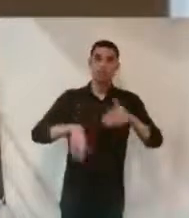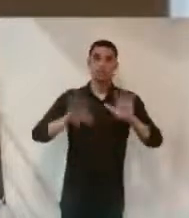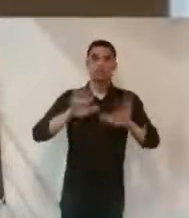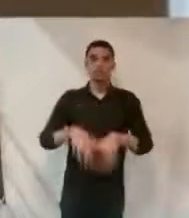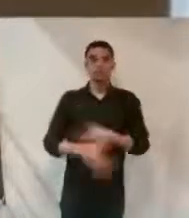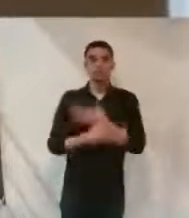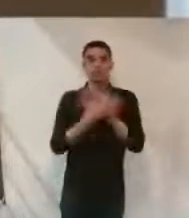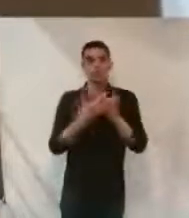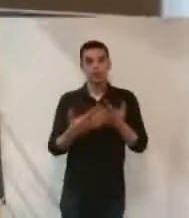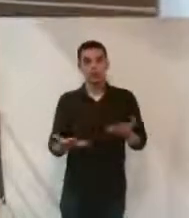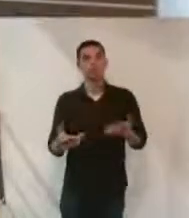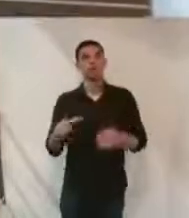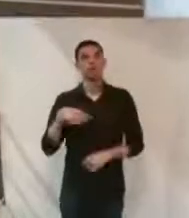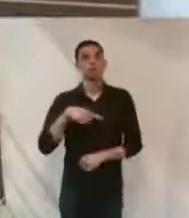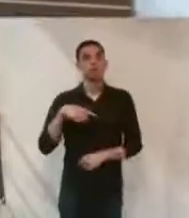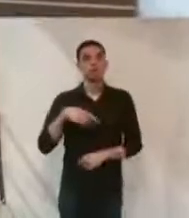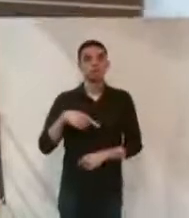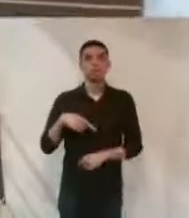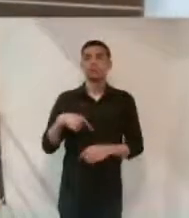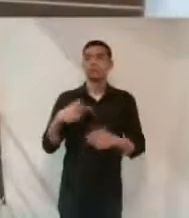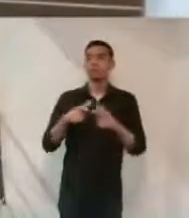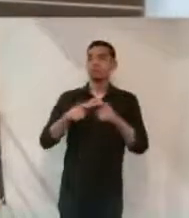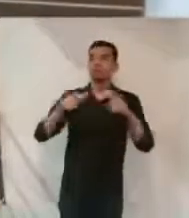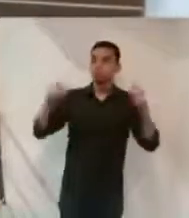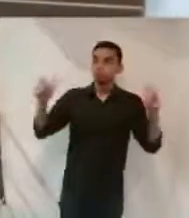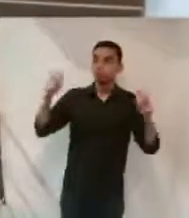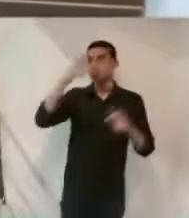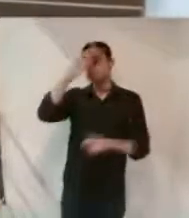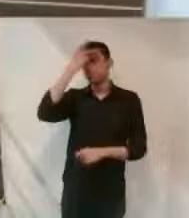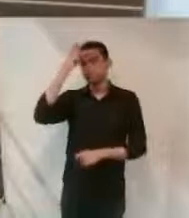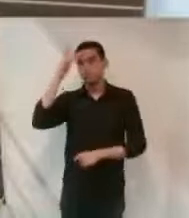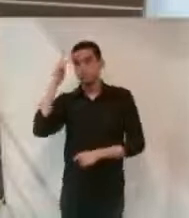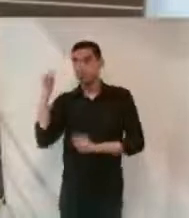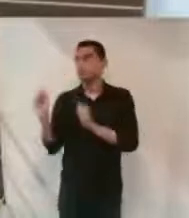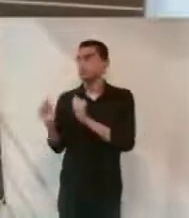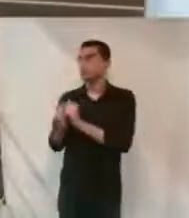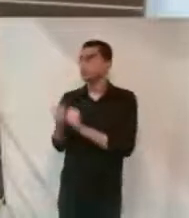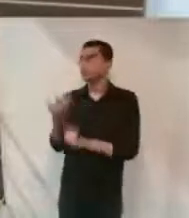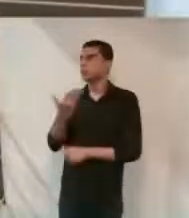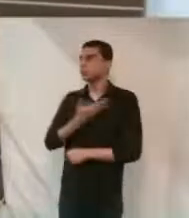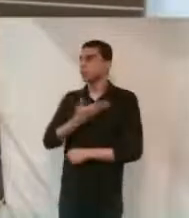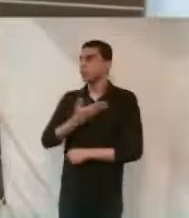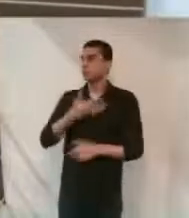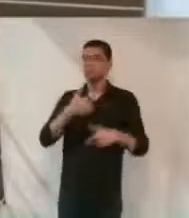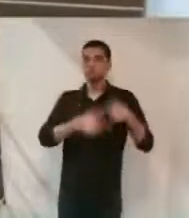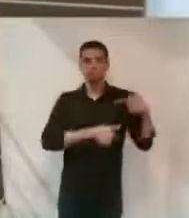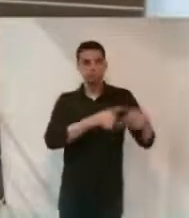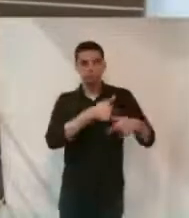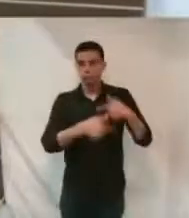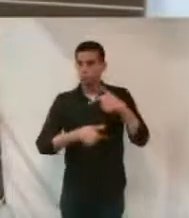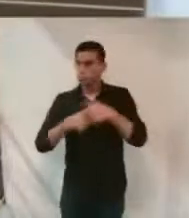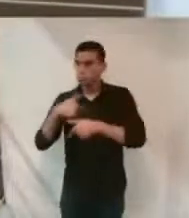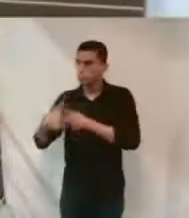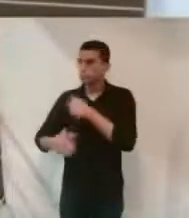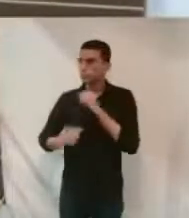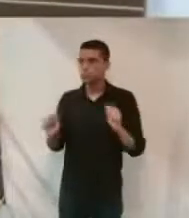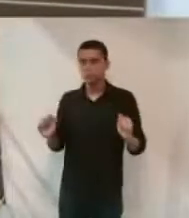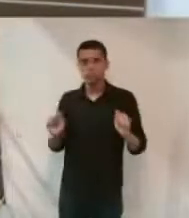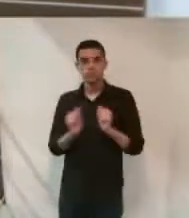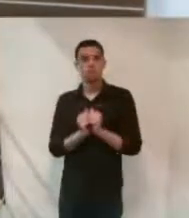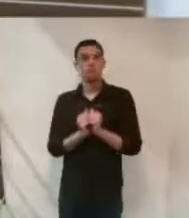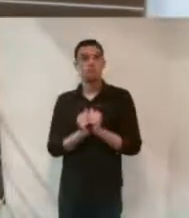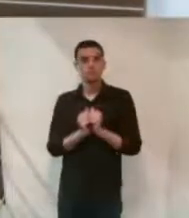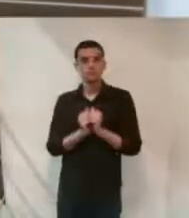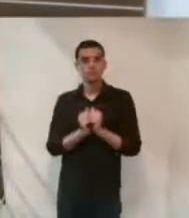evento dessa magnitude com esses colegas de trabalho de